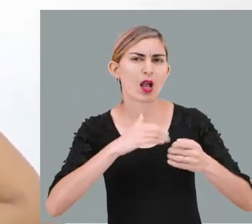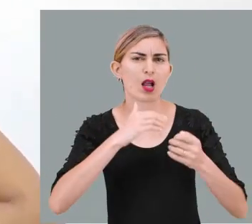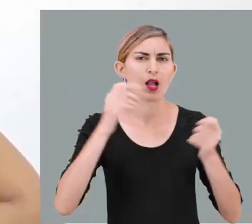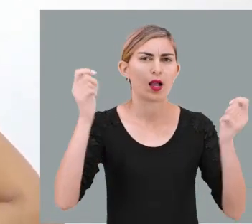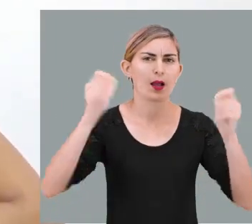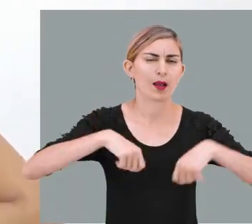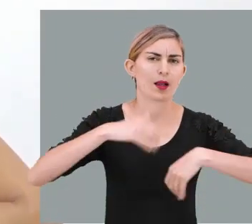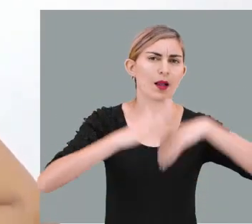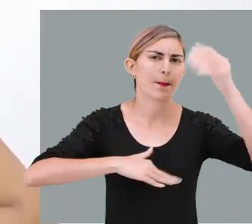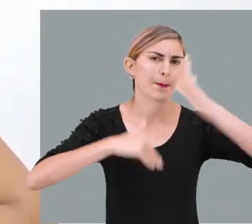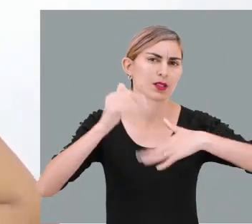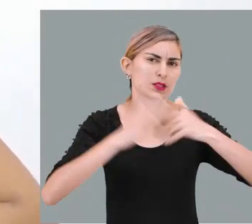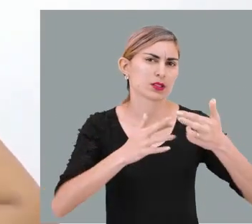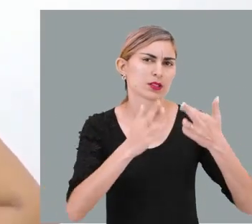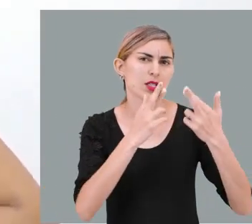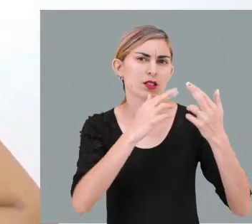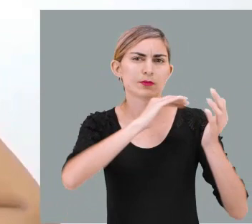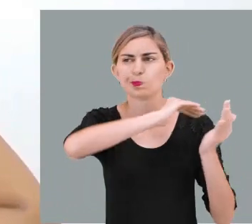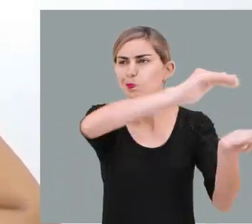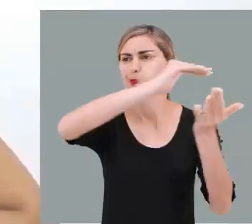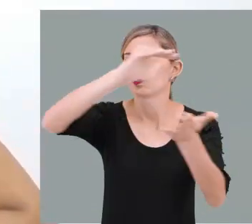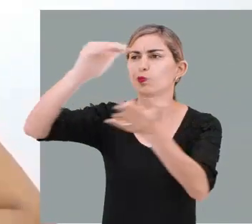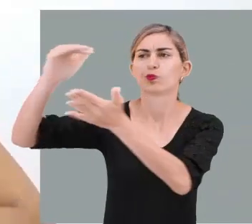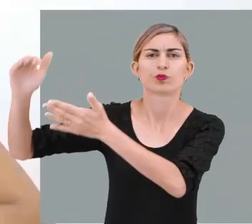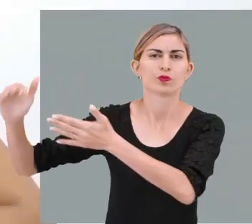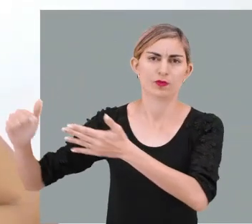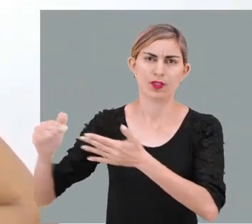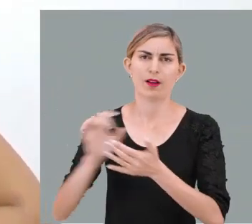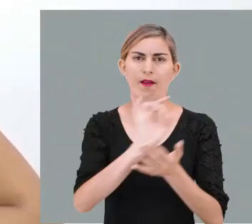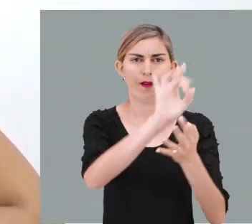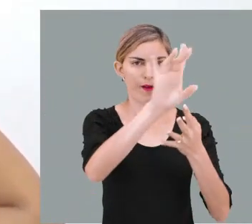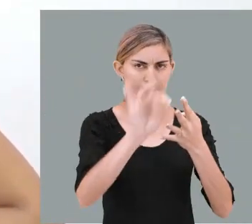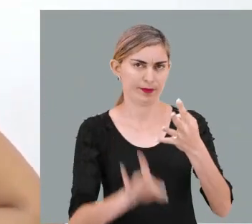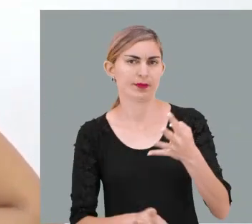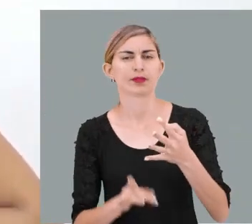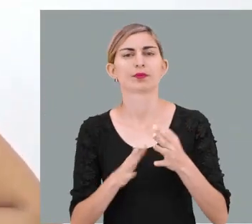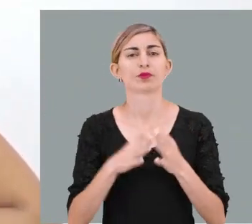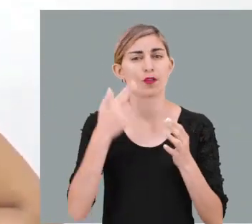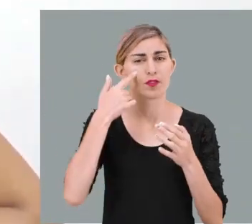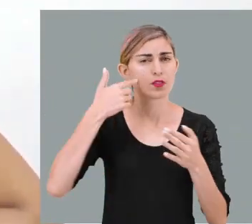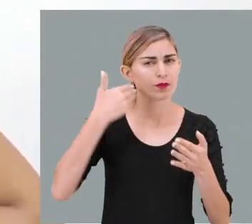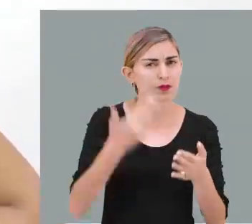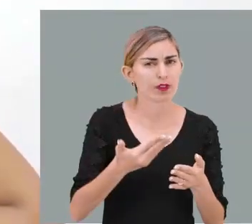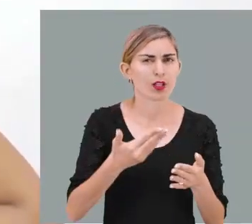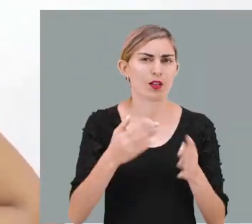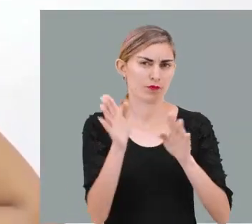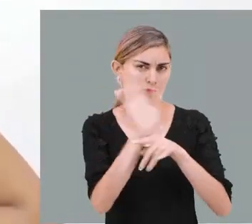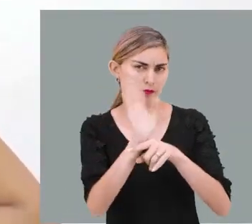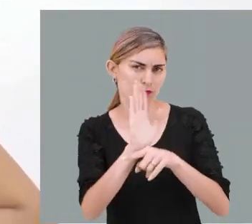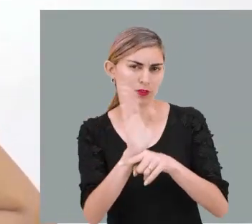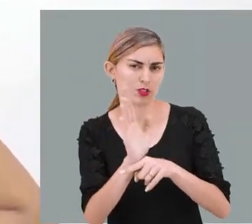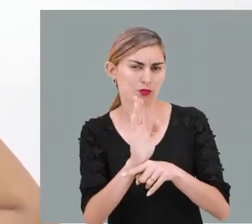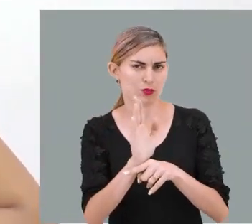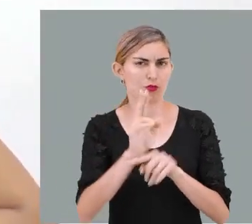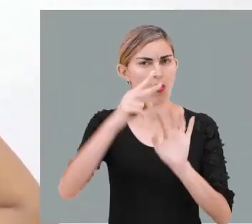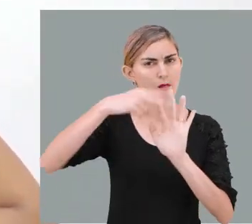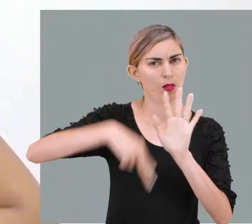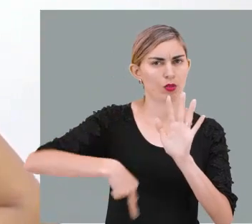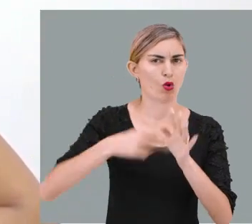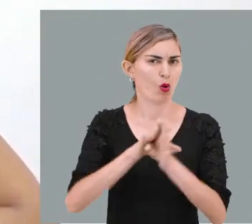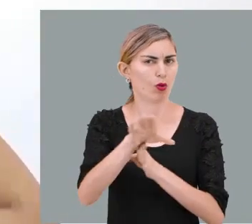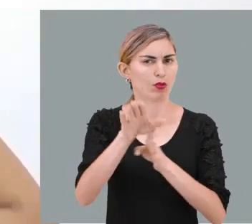capacidade de entrega dela a depender da demanda que ela tem com cada um dos itens. Vocês vão acompanhar pelo vídeo uma